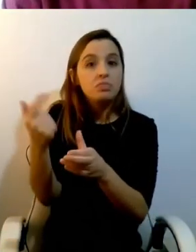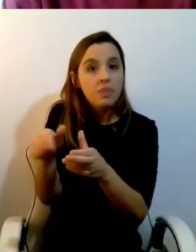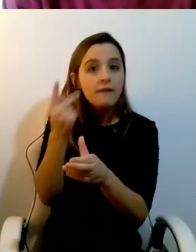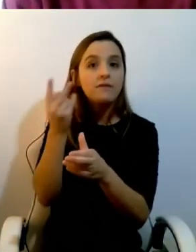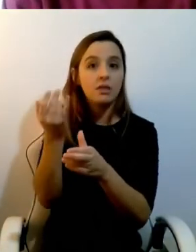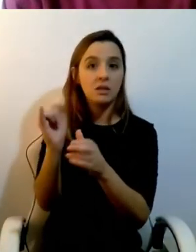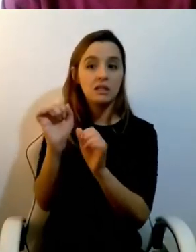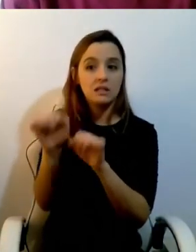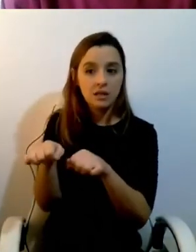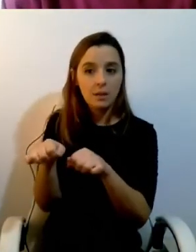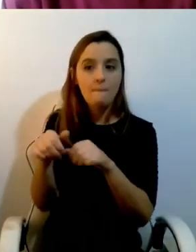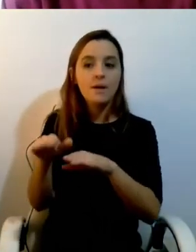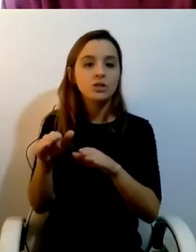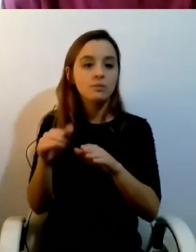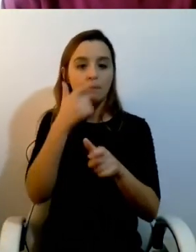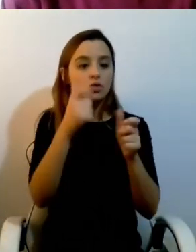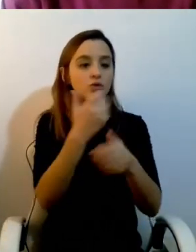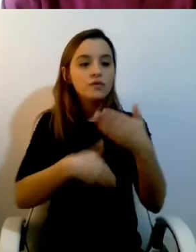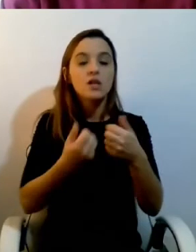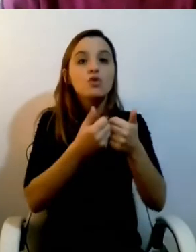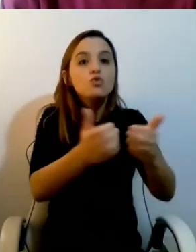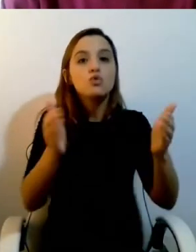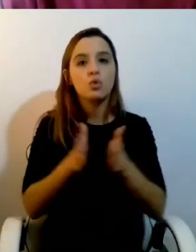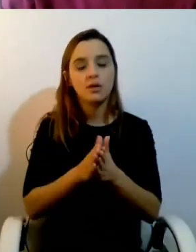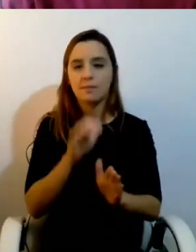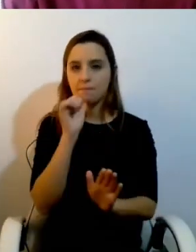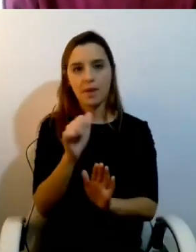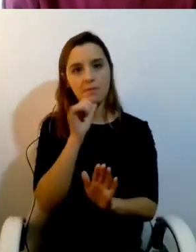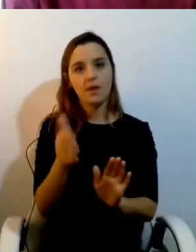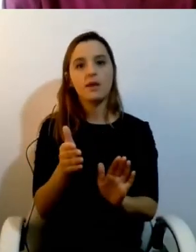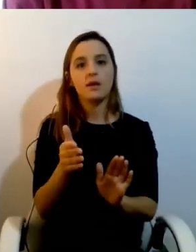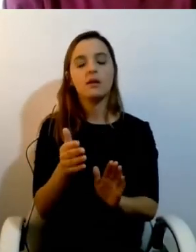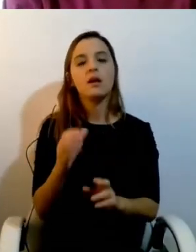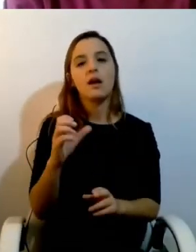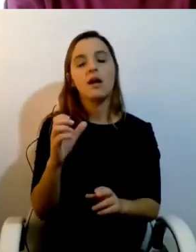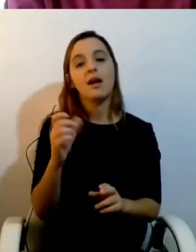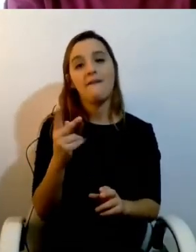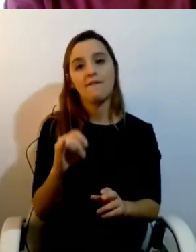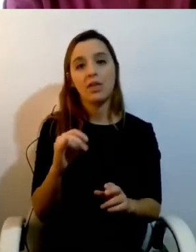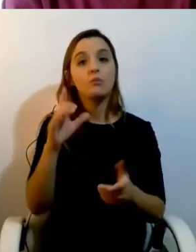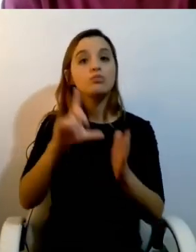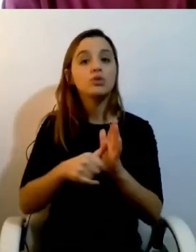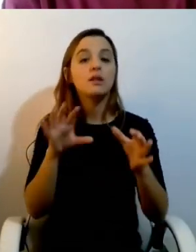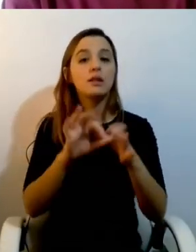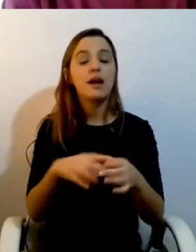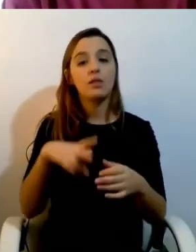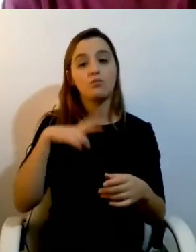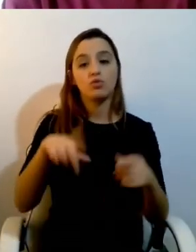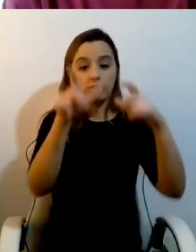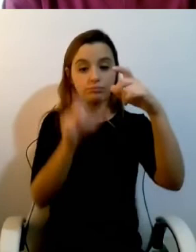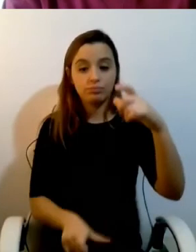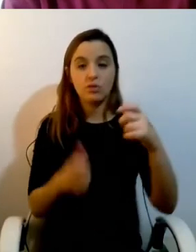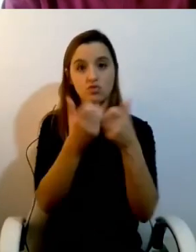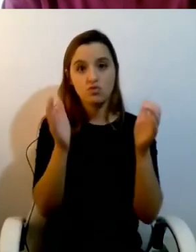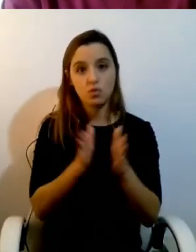são projetos-piloto a nível nacional. Portanto, é com grande alegria que nós chegamos aqui. Antes de terminar, eu